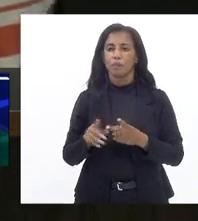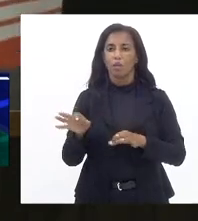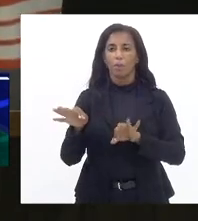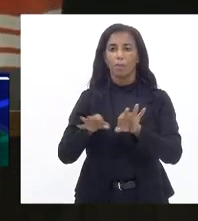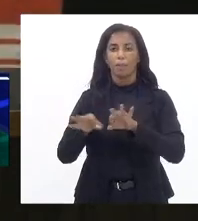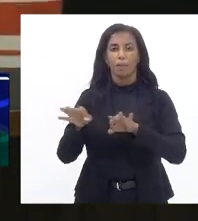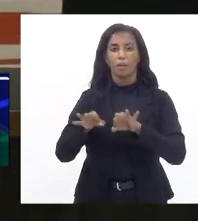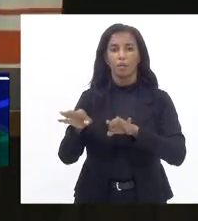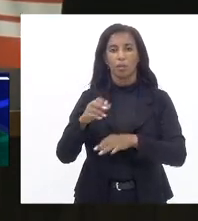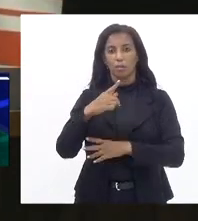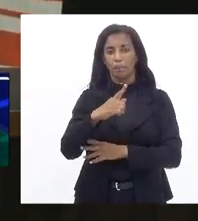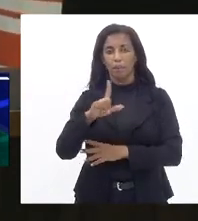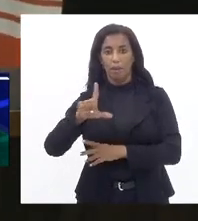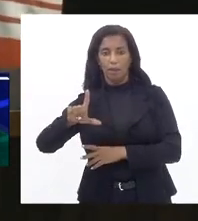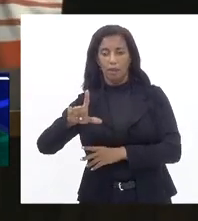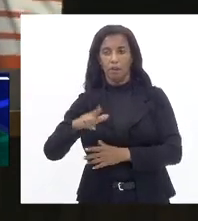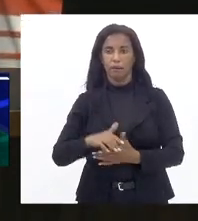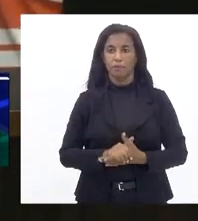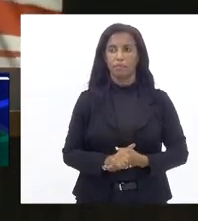projeto de lei